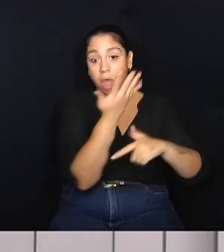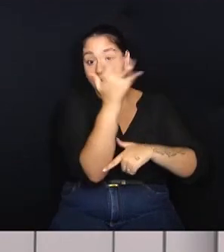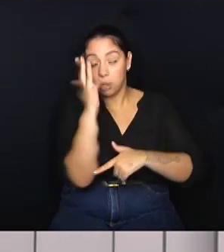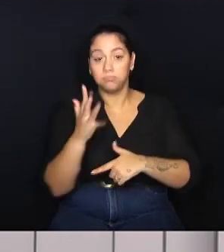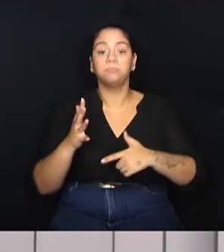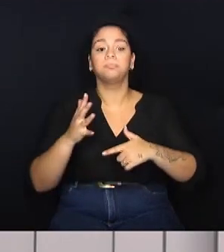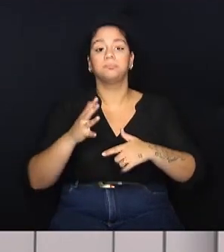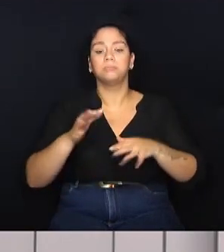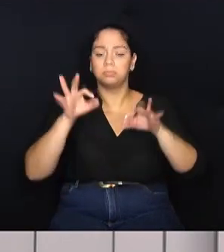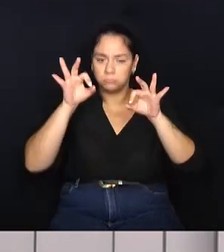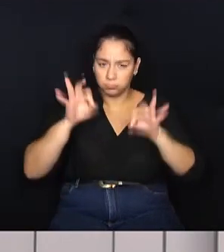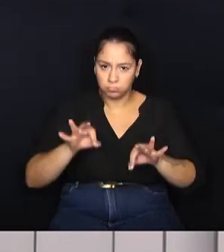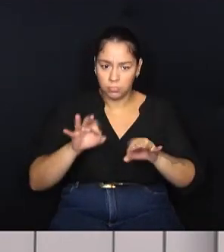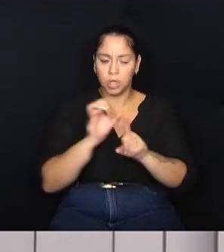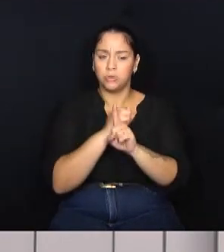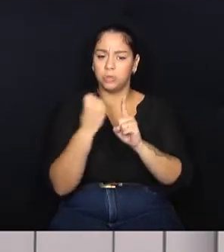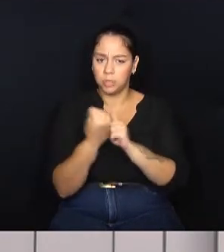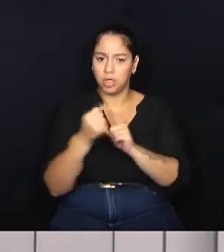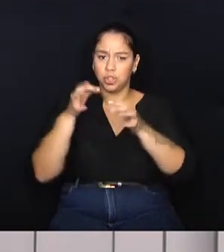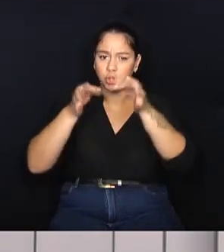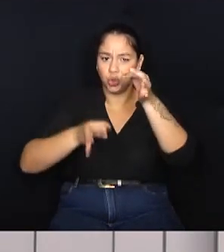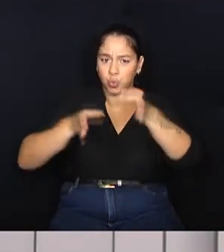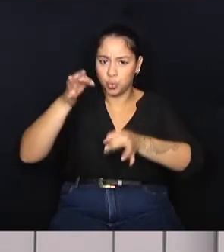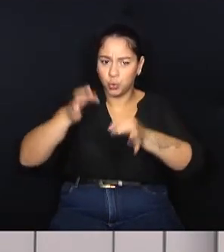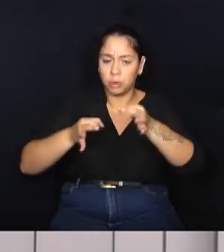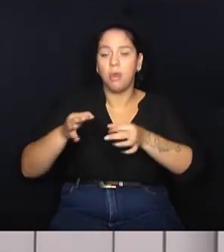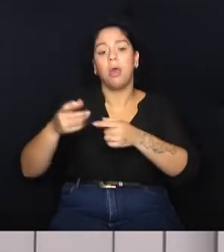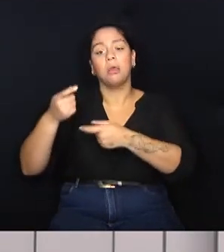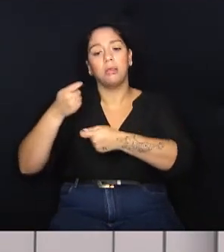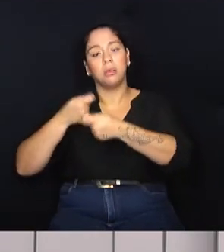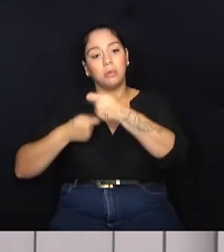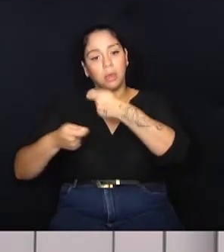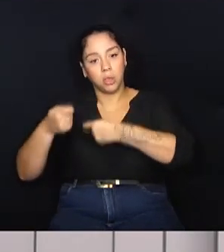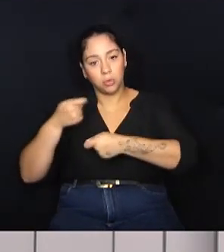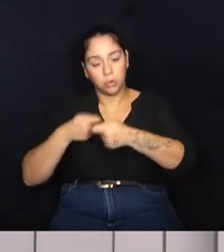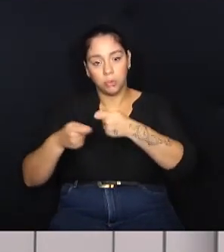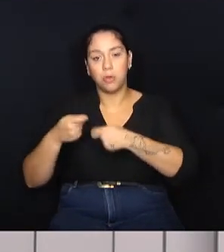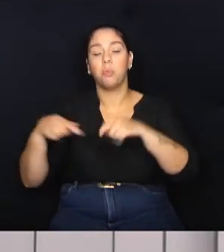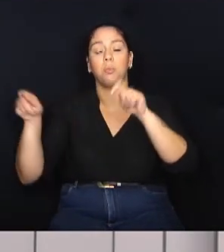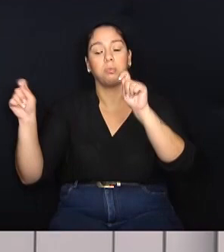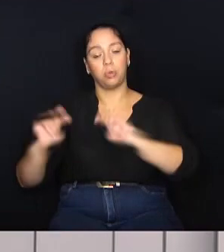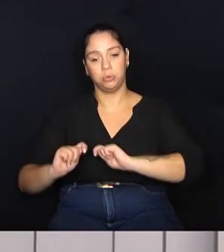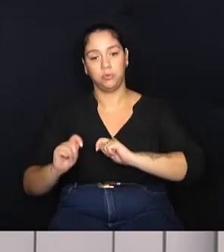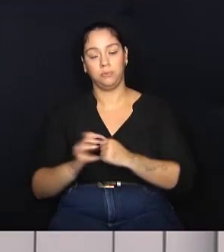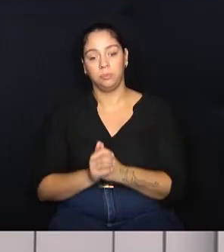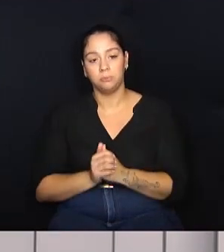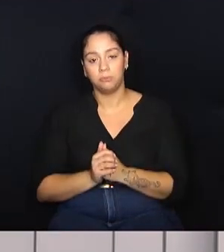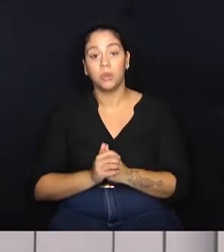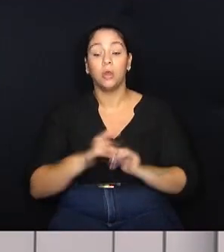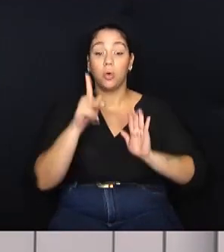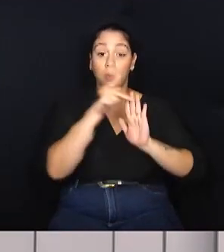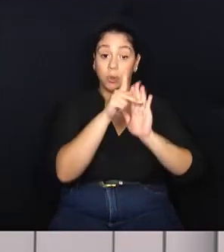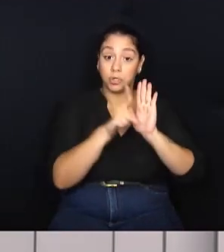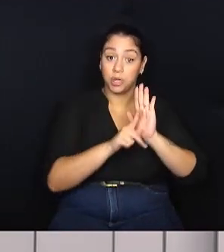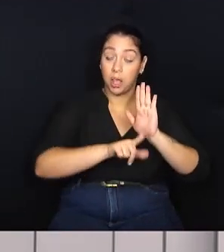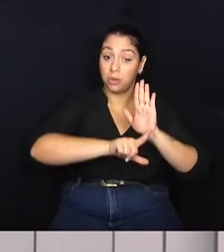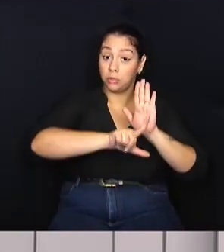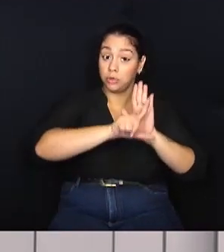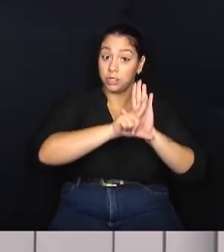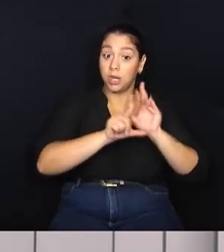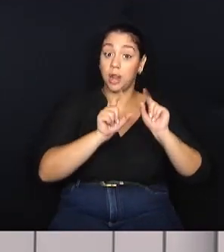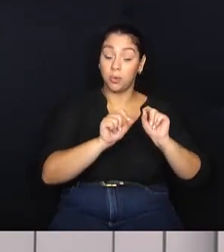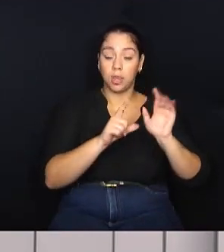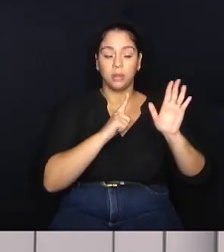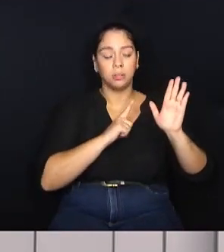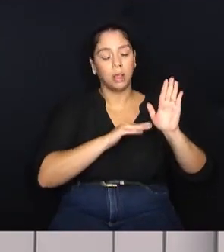corretos, socialmente justos e economicamente viáveis. O projeto de lei estabelece uma série